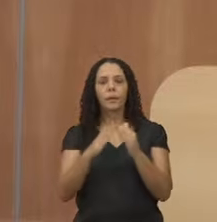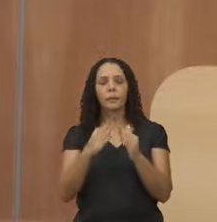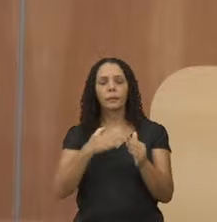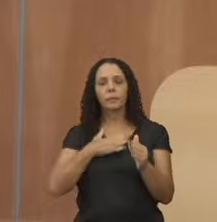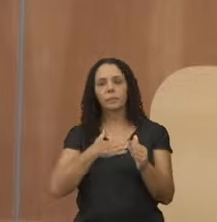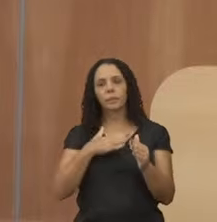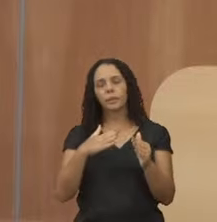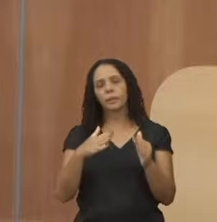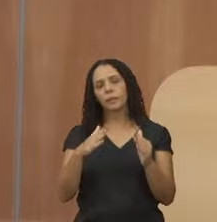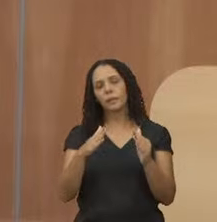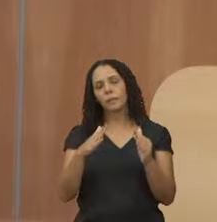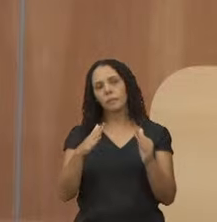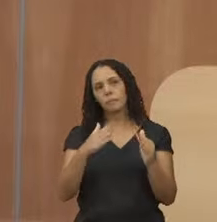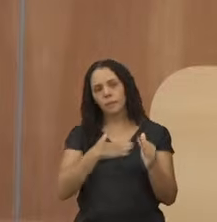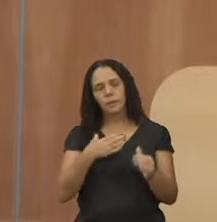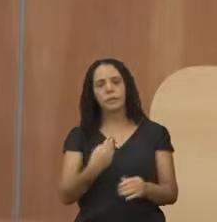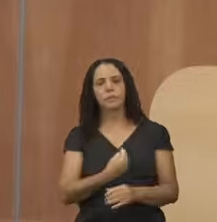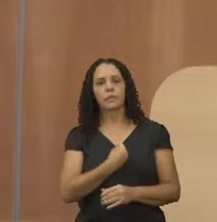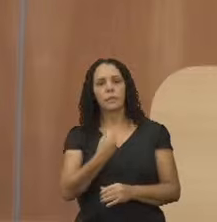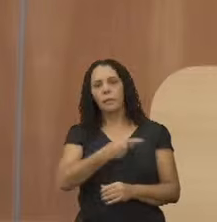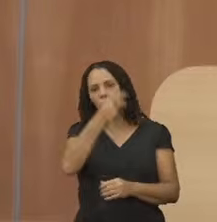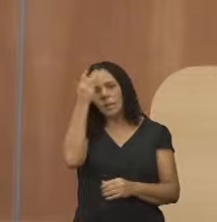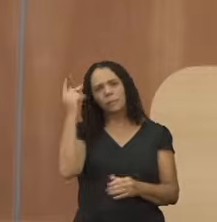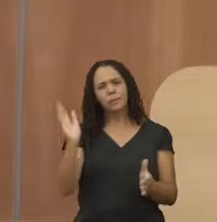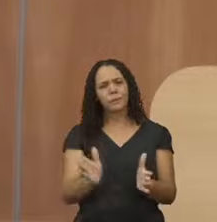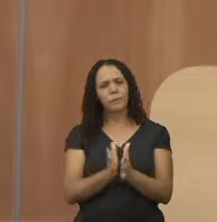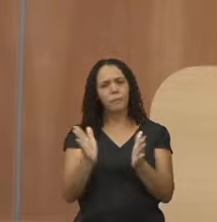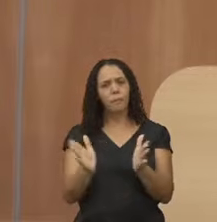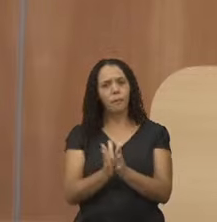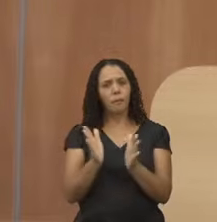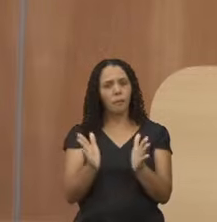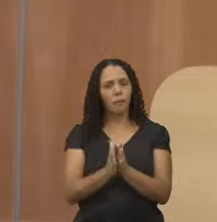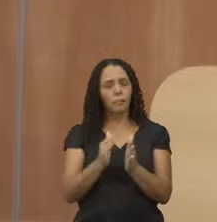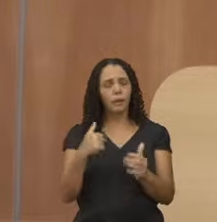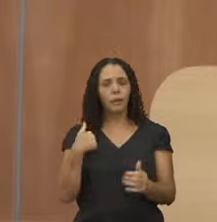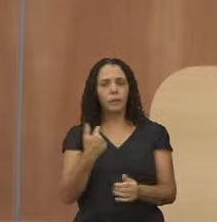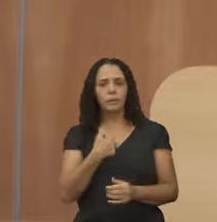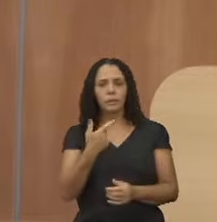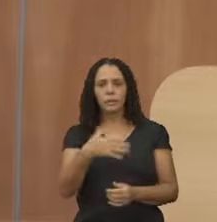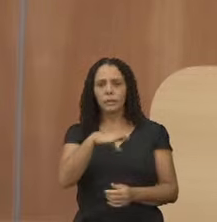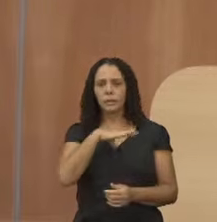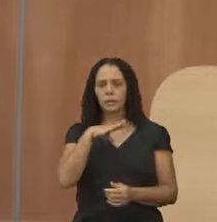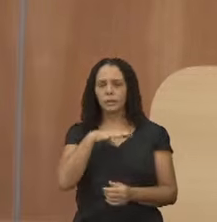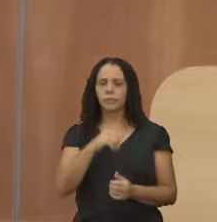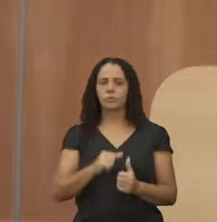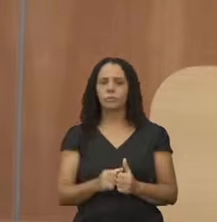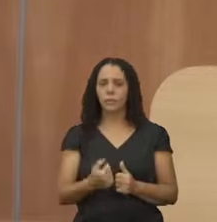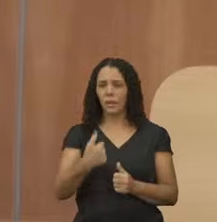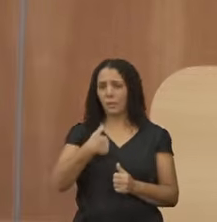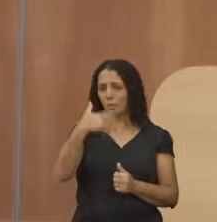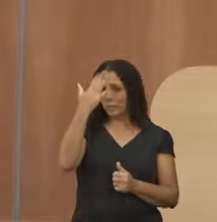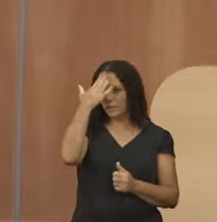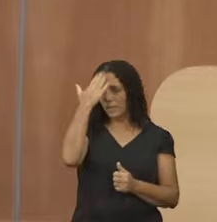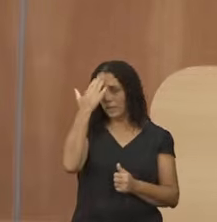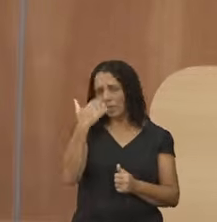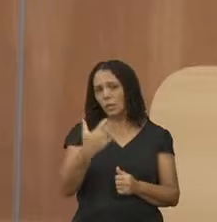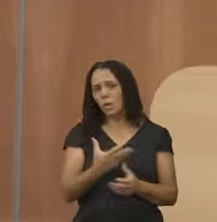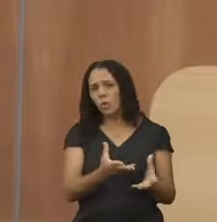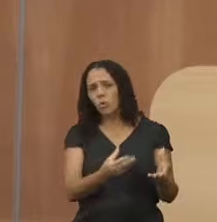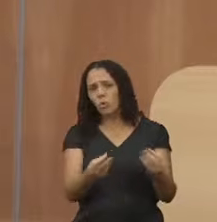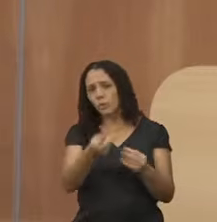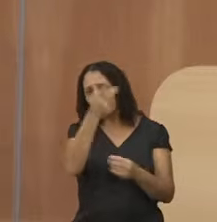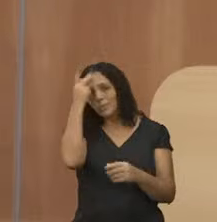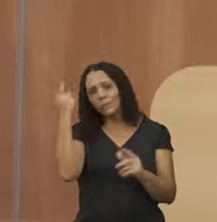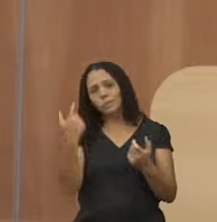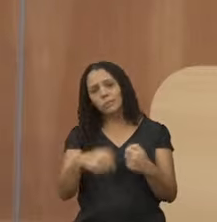de baixa renda. E aqui na nossa cidade, vereador Valmir, eu sei que, né, muitas pessoas estão precisando de